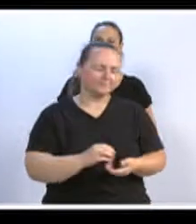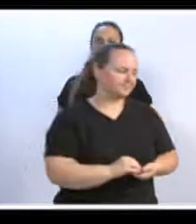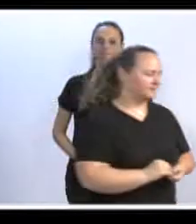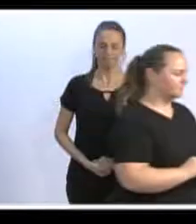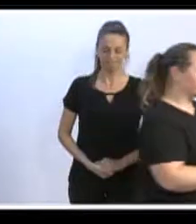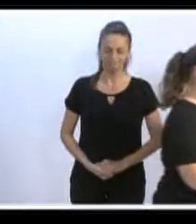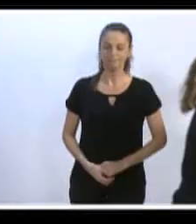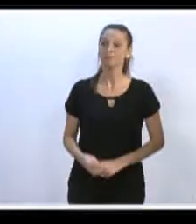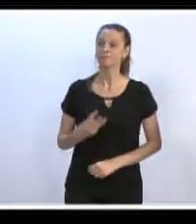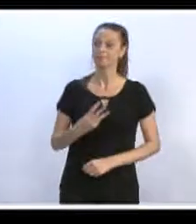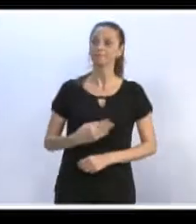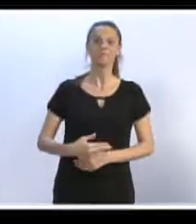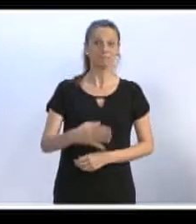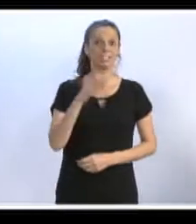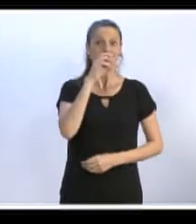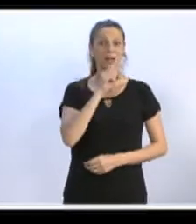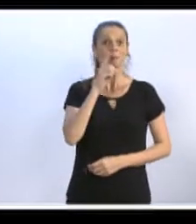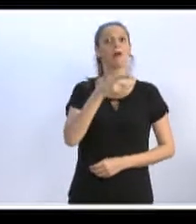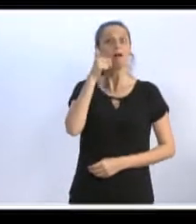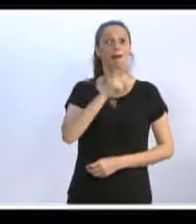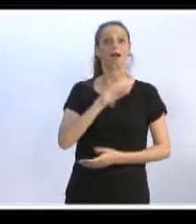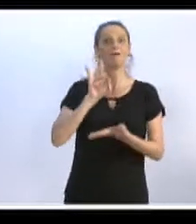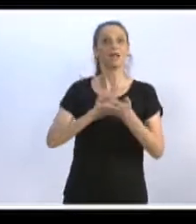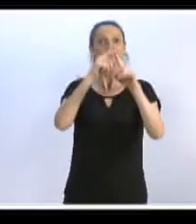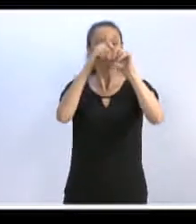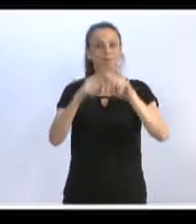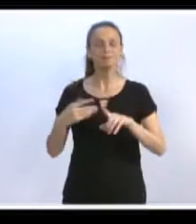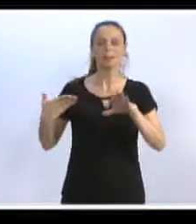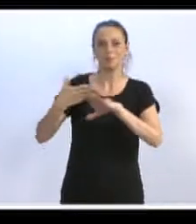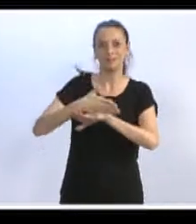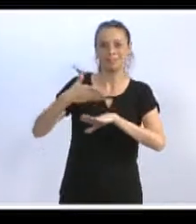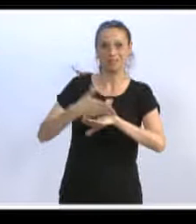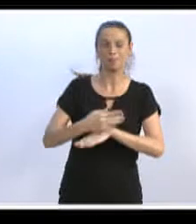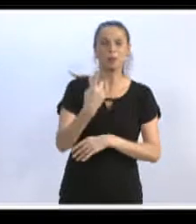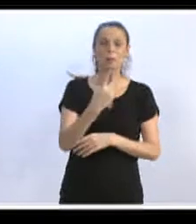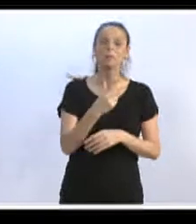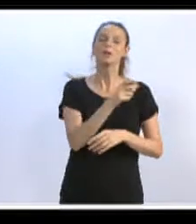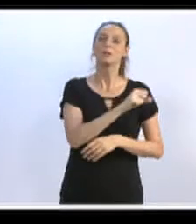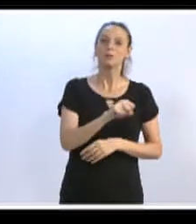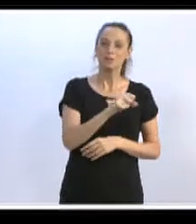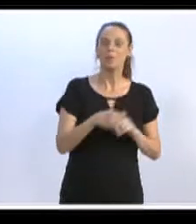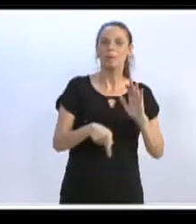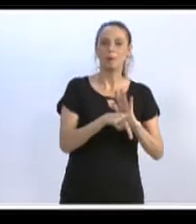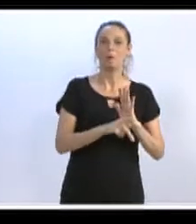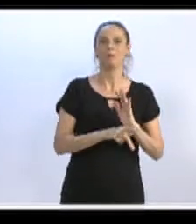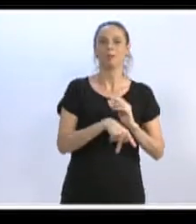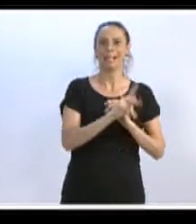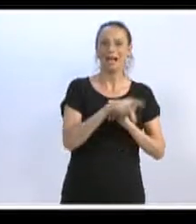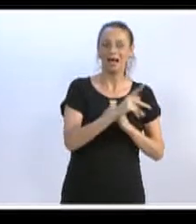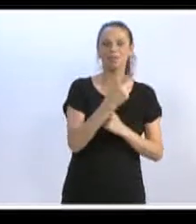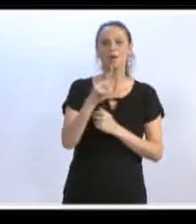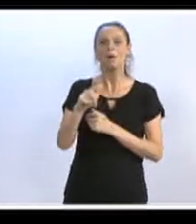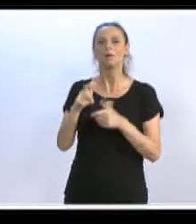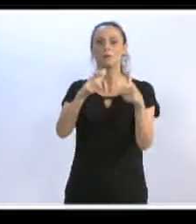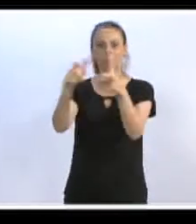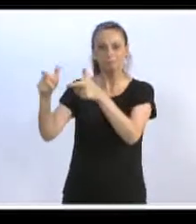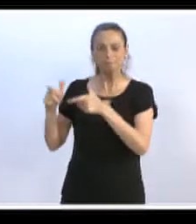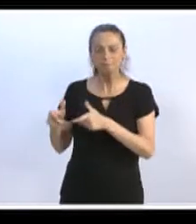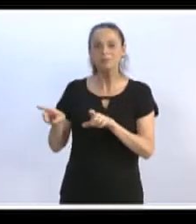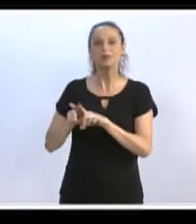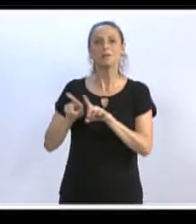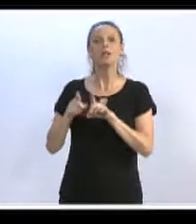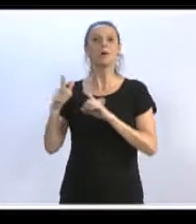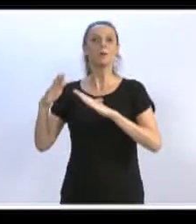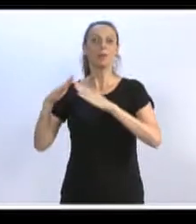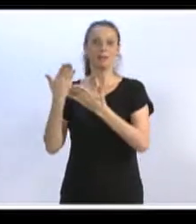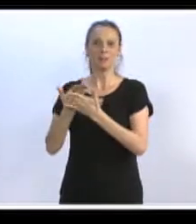três finais de semana seguidos ganhar os torneios que participaram sendo uma associação da caixa em um ano caíram rebelo último recente na escola vidal